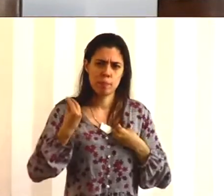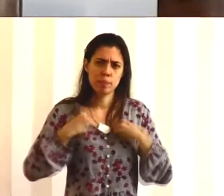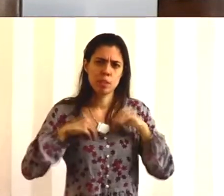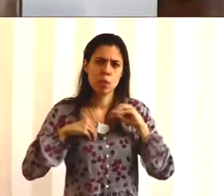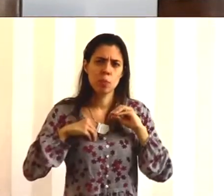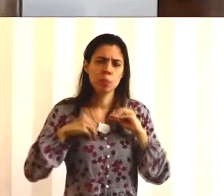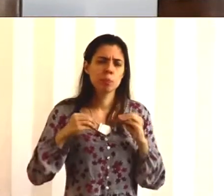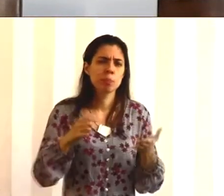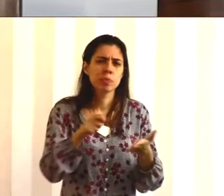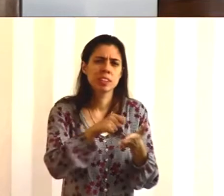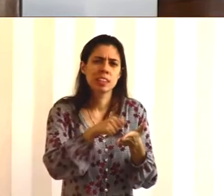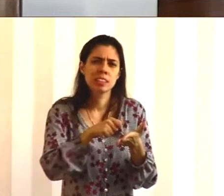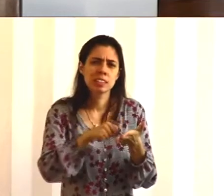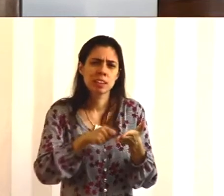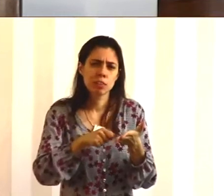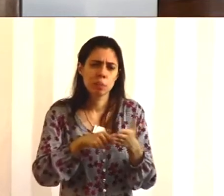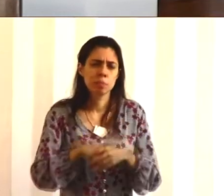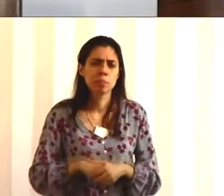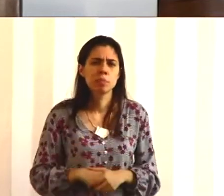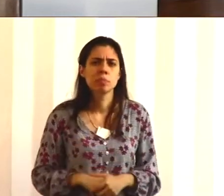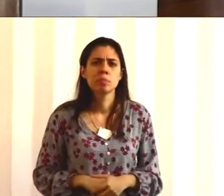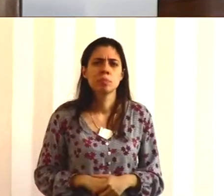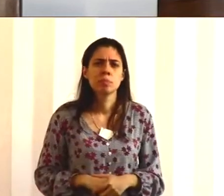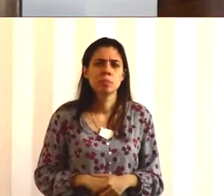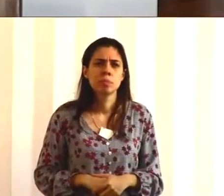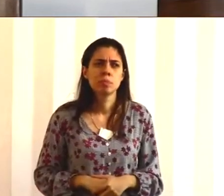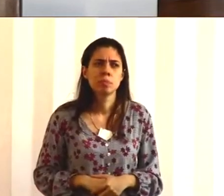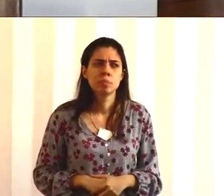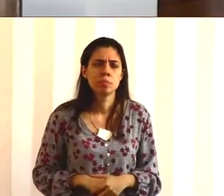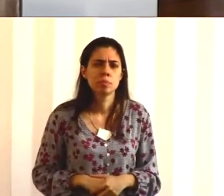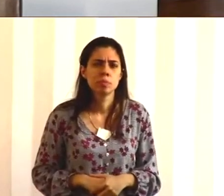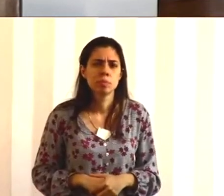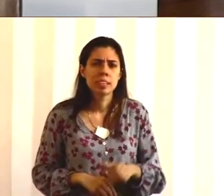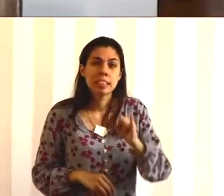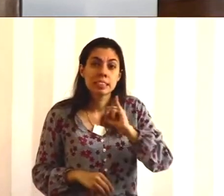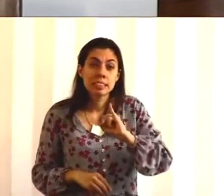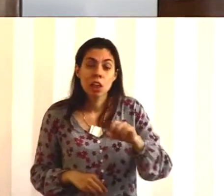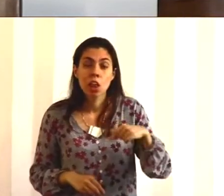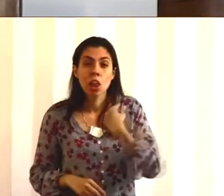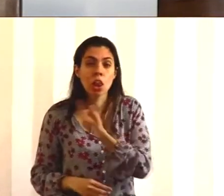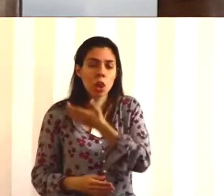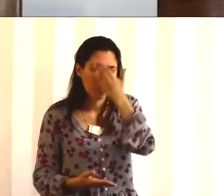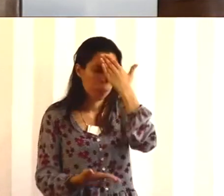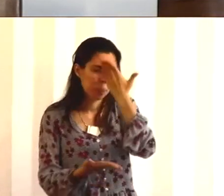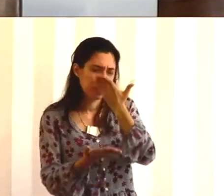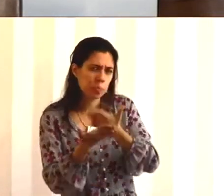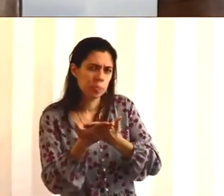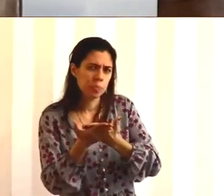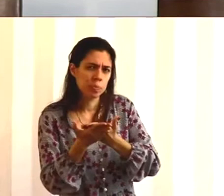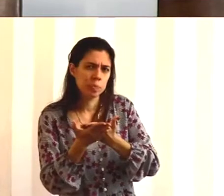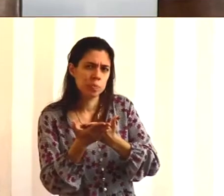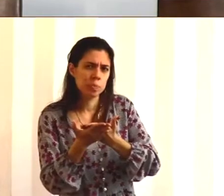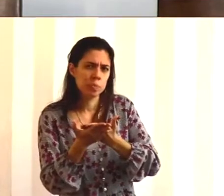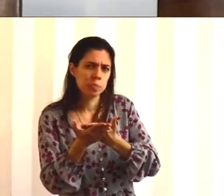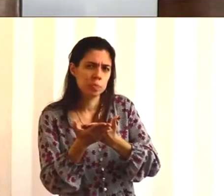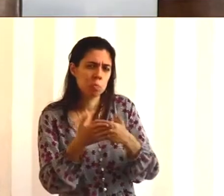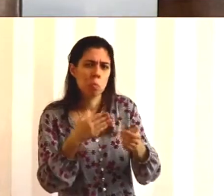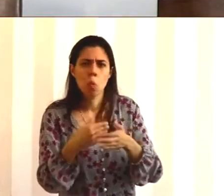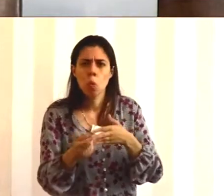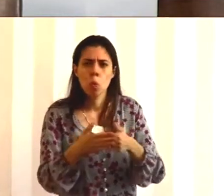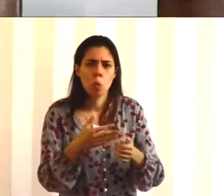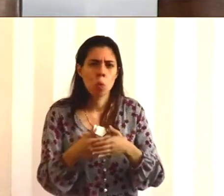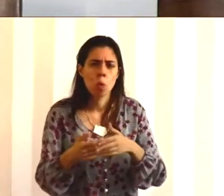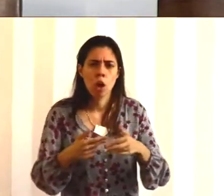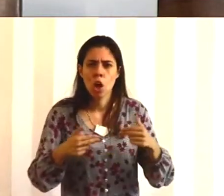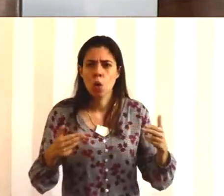seguintes palavras: se a nossa confiança estiver investida em qualquer coisa que